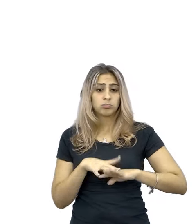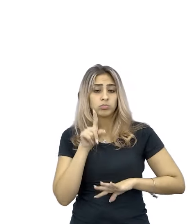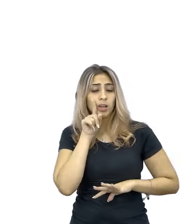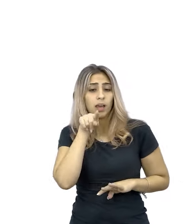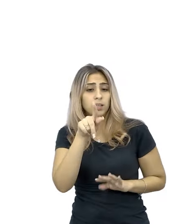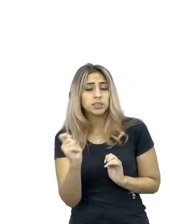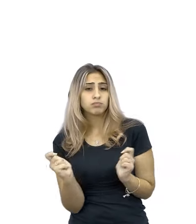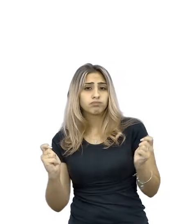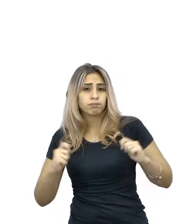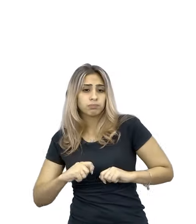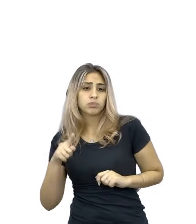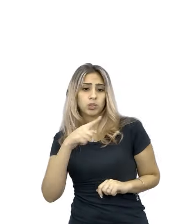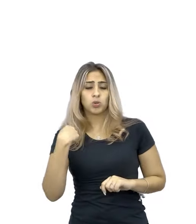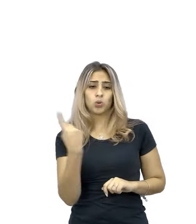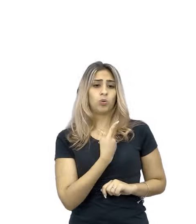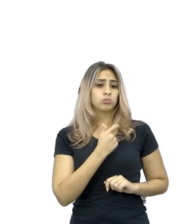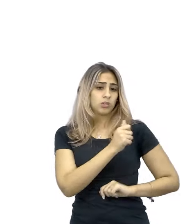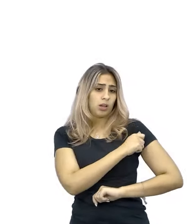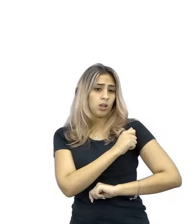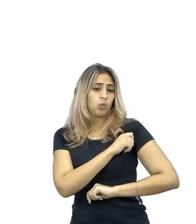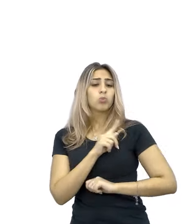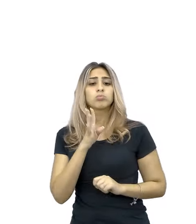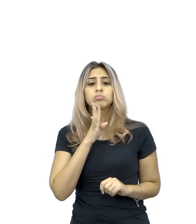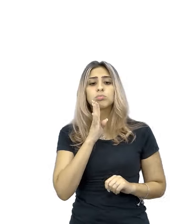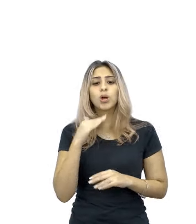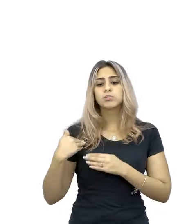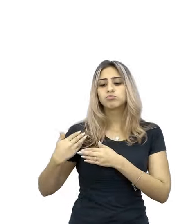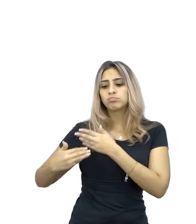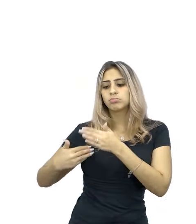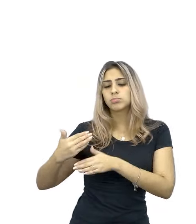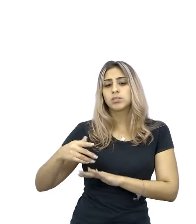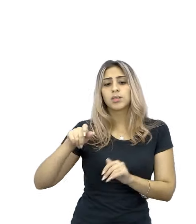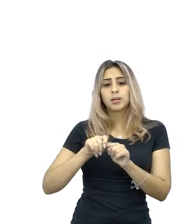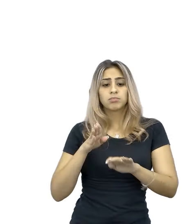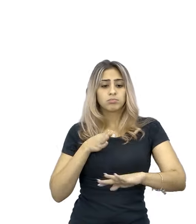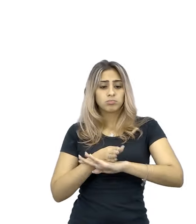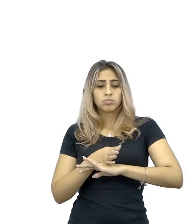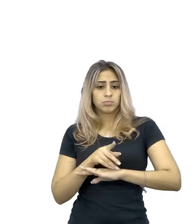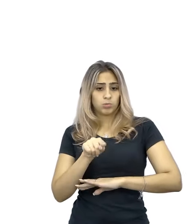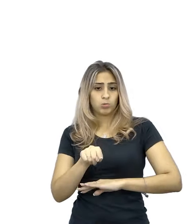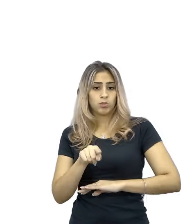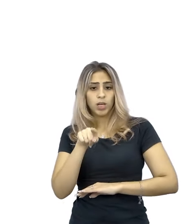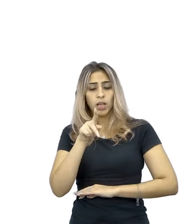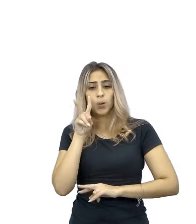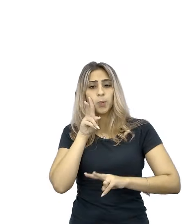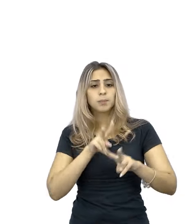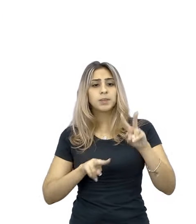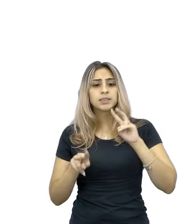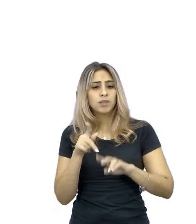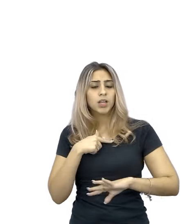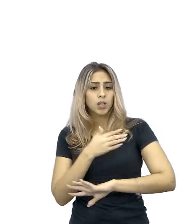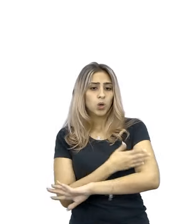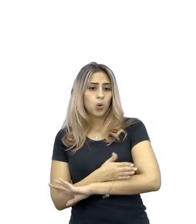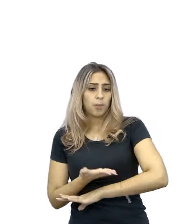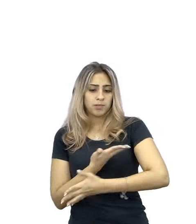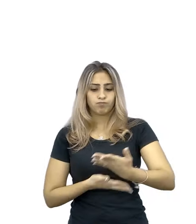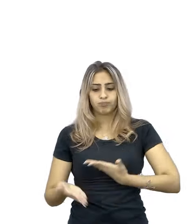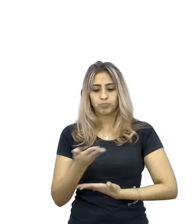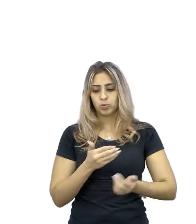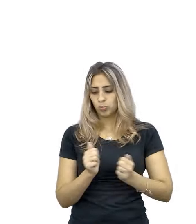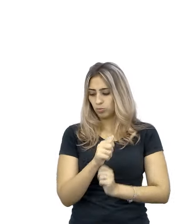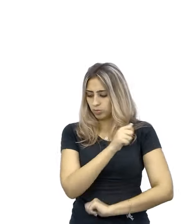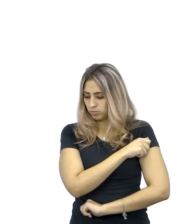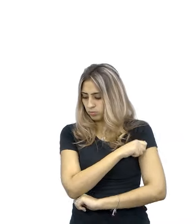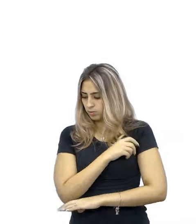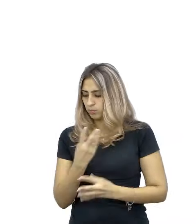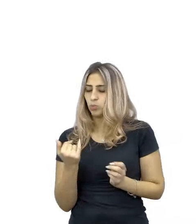essas possibilidades que o nosso estudante vai conseguir fazer a partir do momento que ele observa e que começa a interagir com os números. Então,